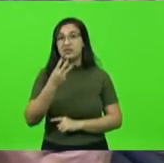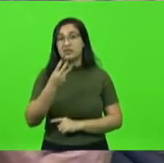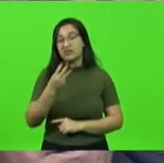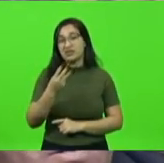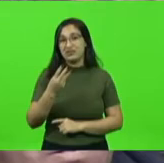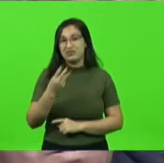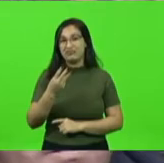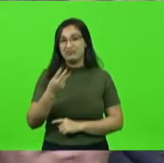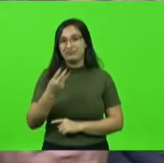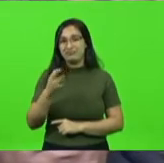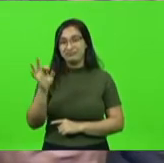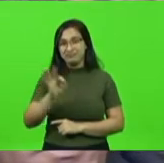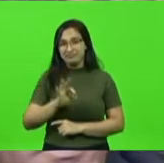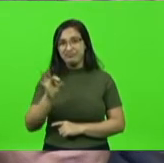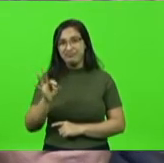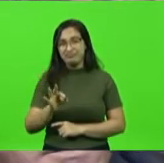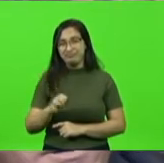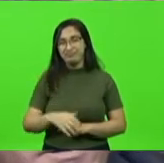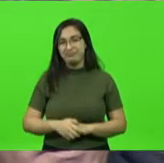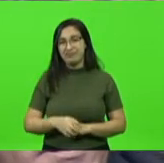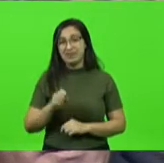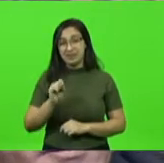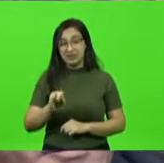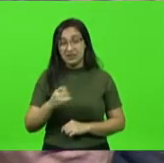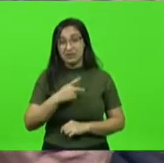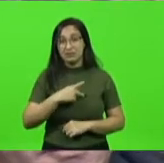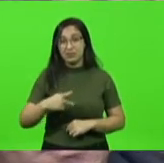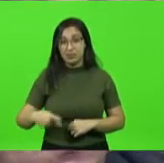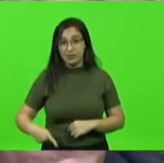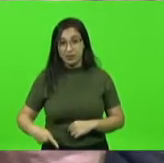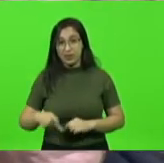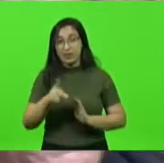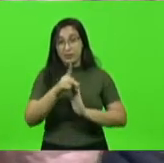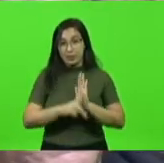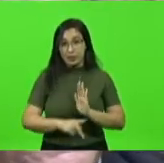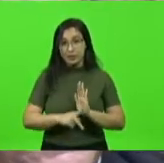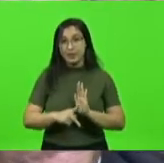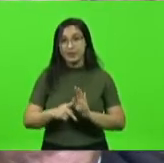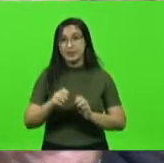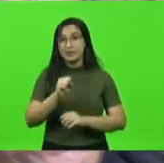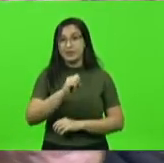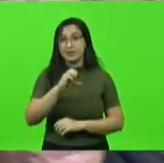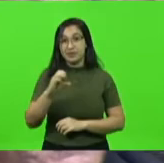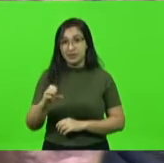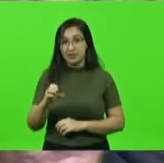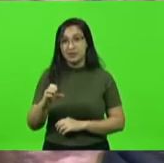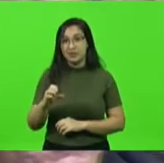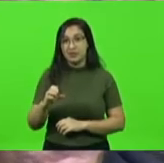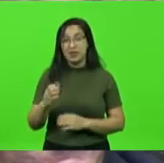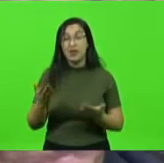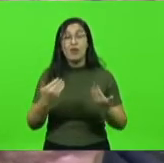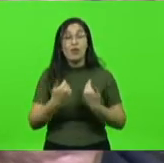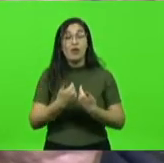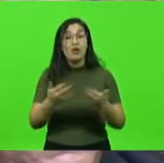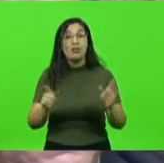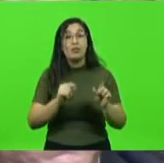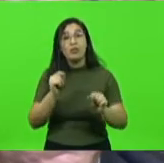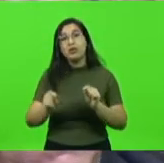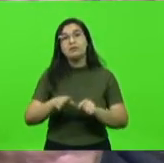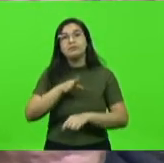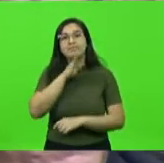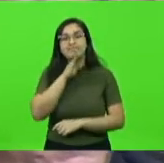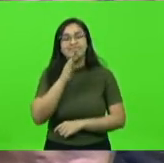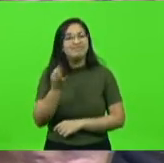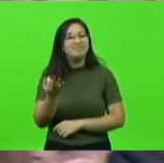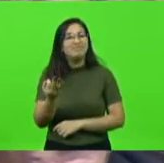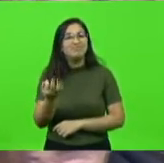projeto de Santa Catarina, era isso que nós estávamos discutindo. E eu vou abrir agora para o silêncio, porque não existe justificativa para